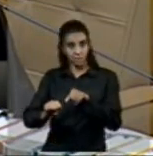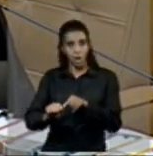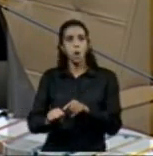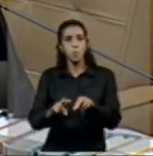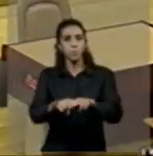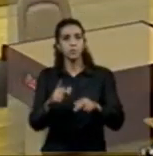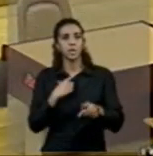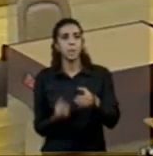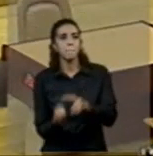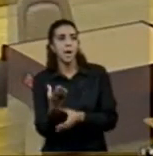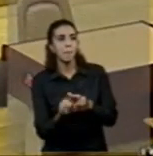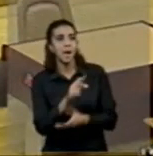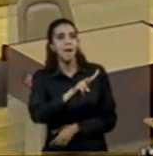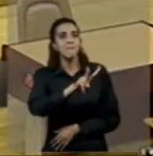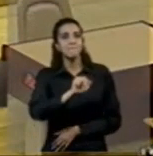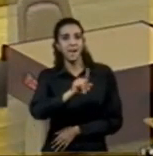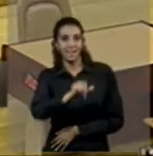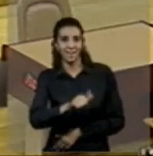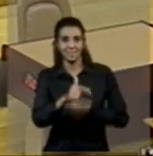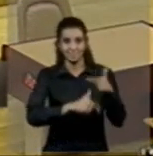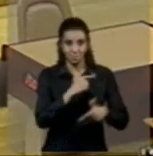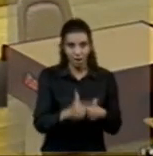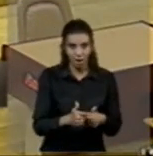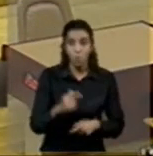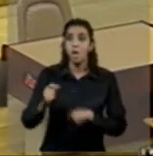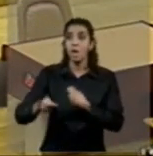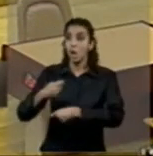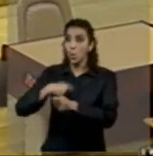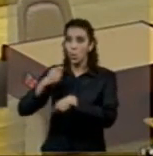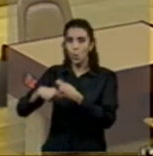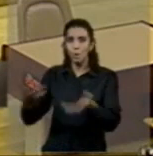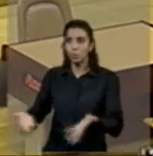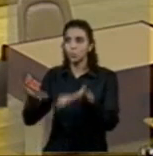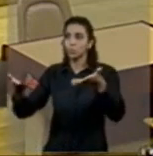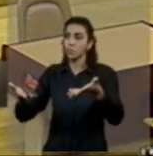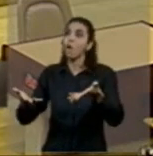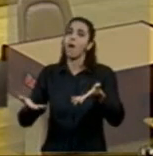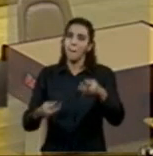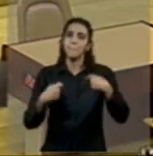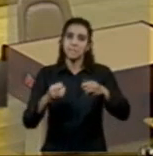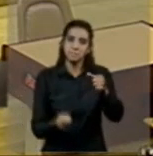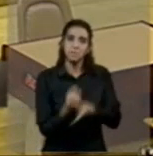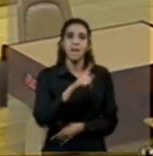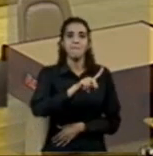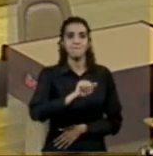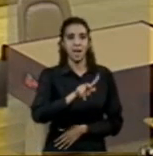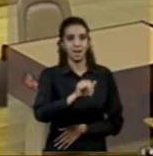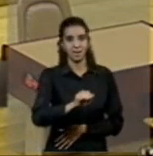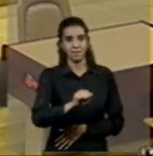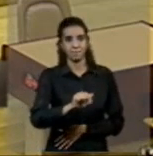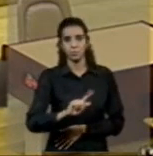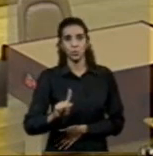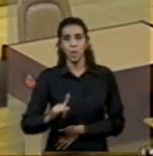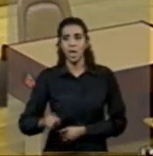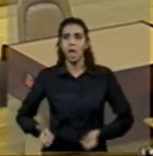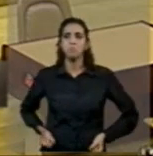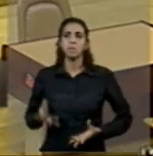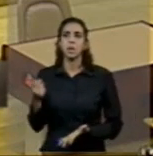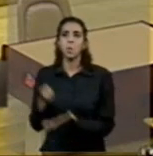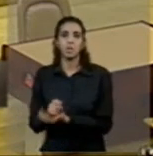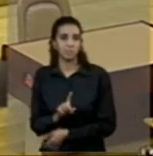É a demanda e o desenvolvimento econômico que geram postos de trabalho e não o custo da força de trabalho.